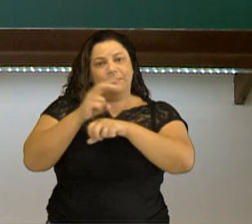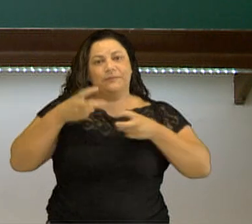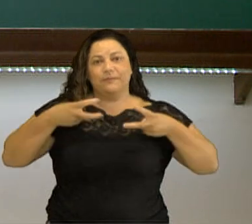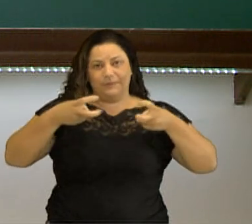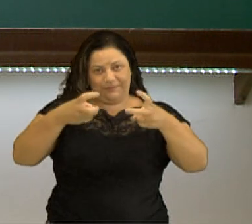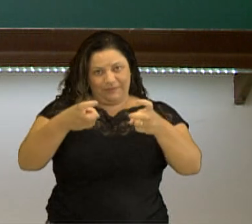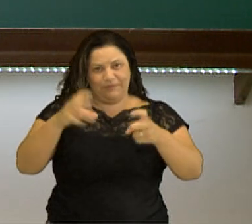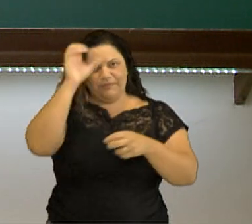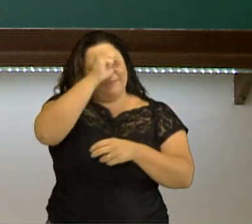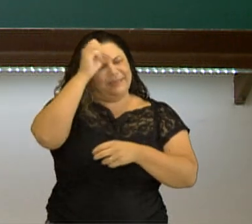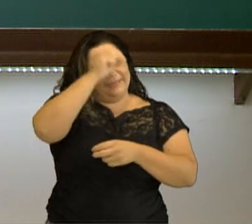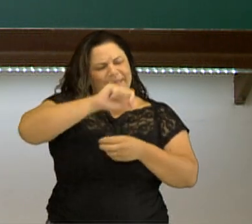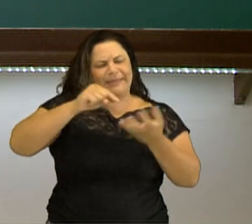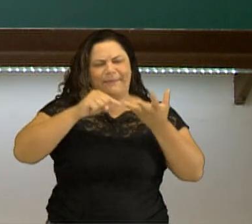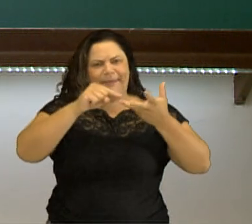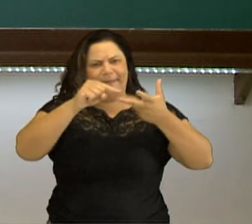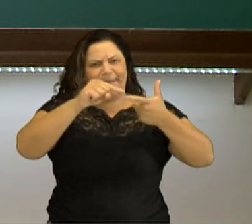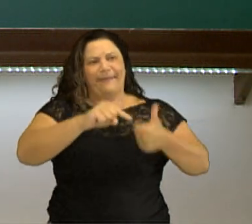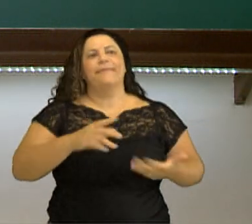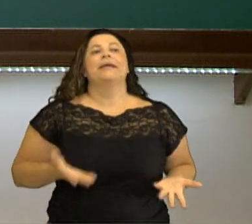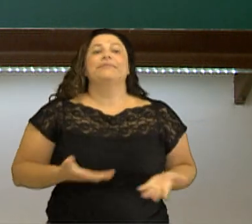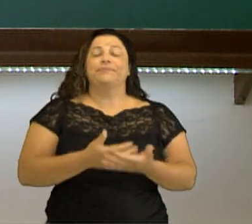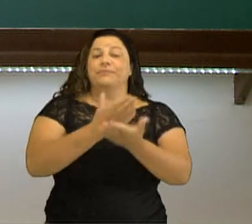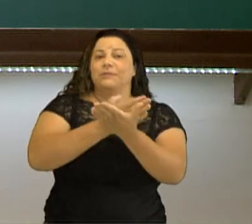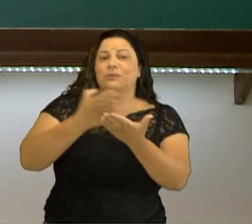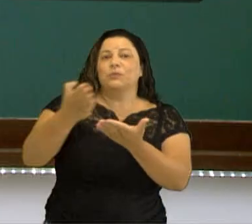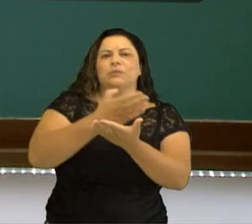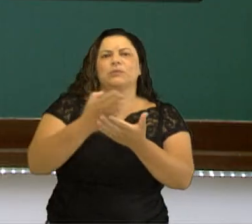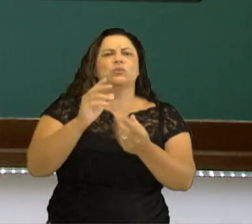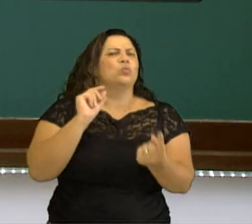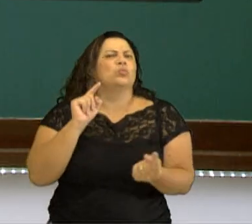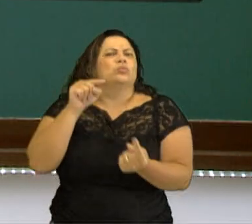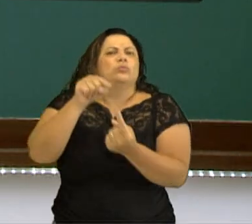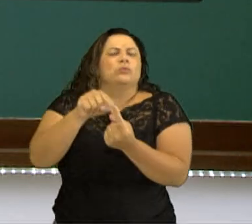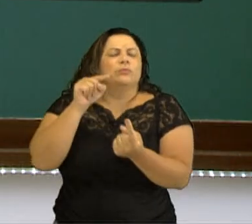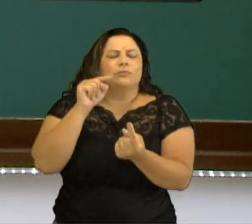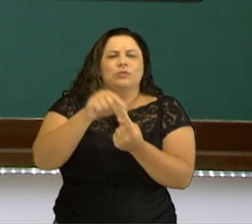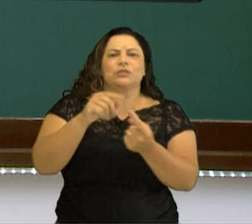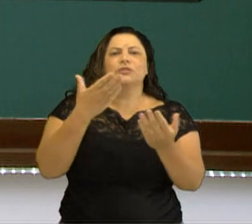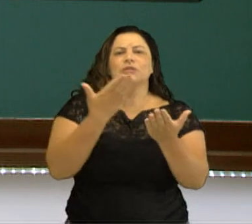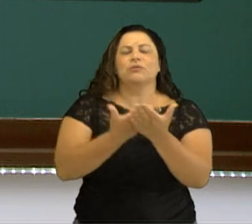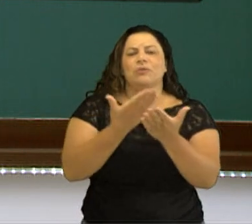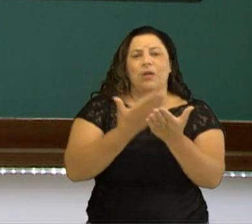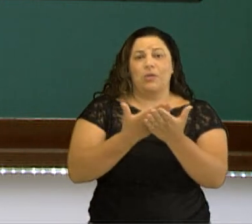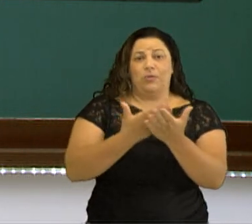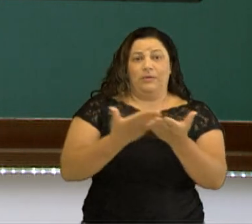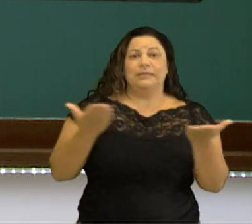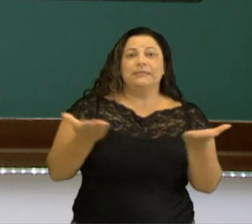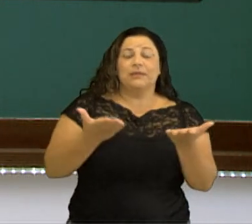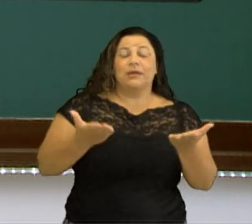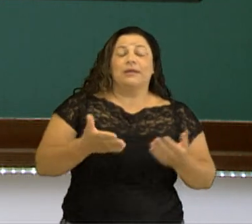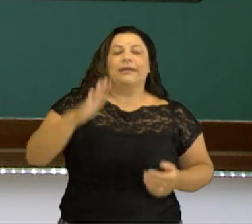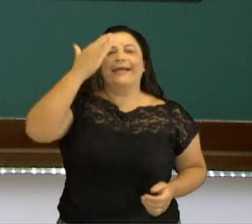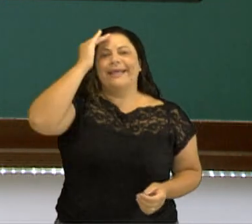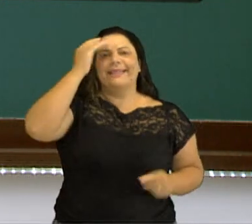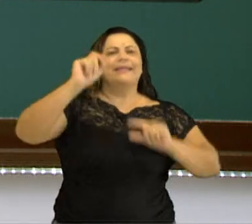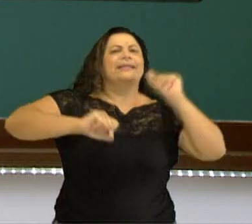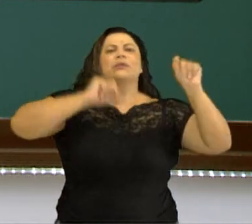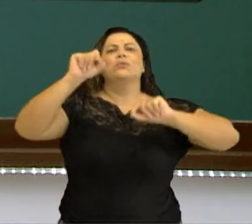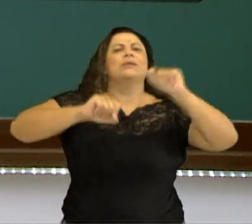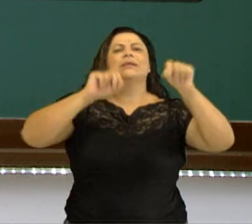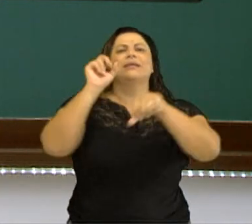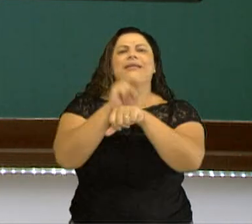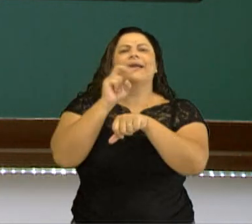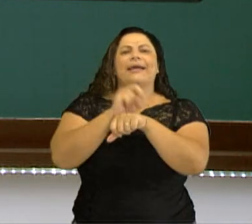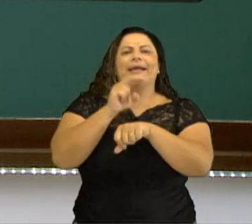sobre elas. Para dar início, vamos conhecer quais são os objetivos. Primeiro vamos compreender o que é uma virose.